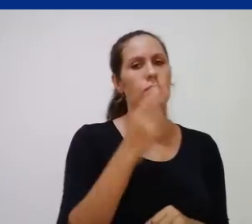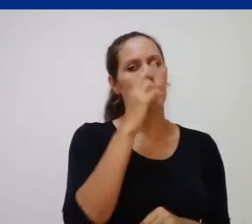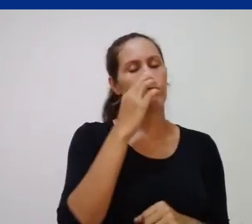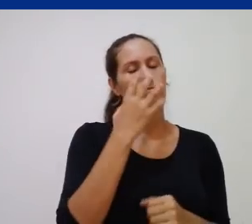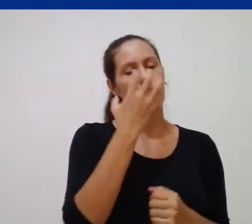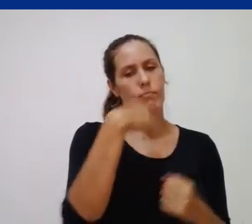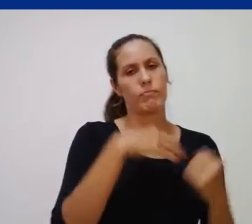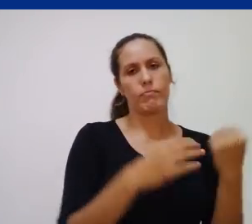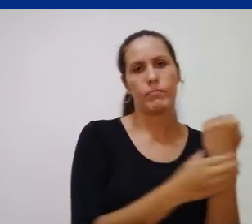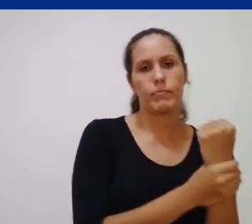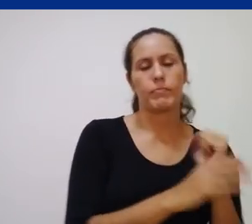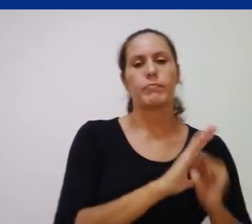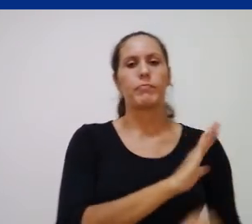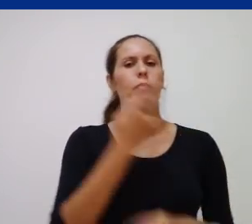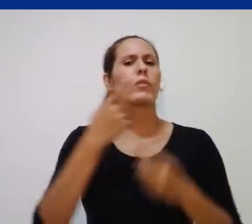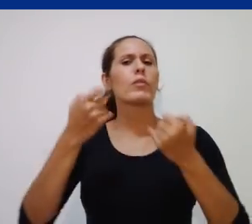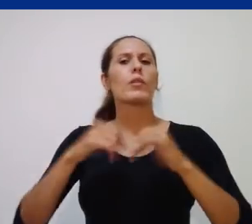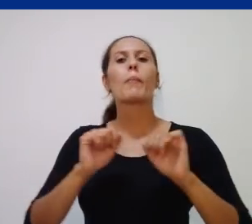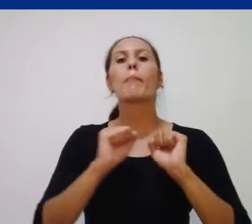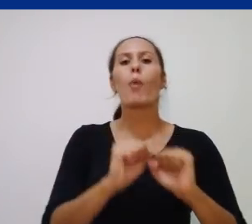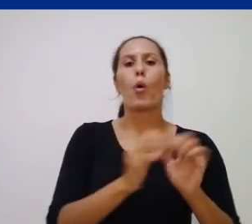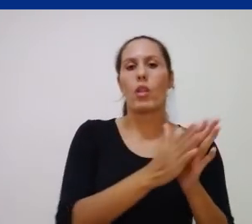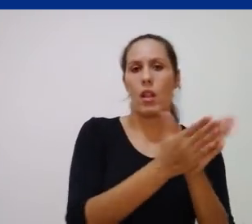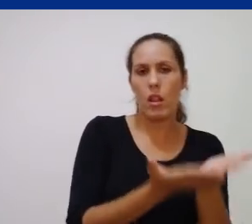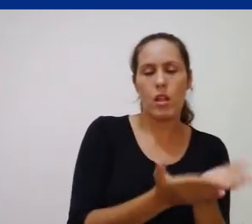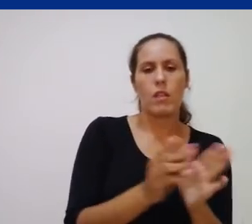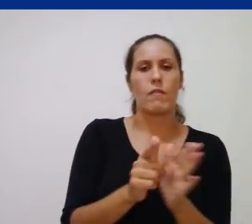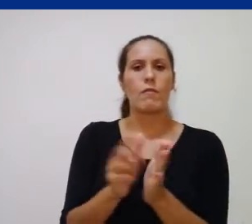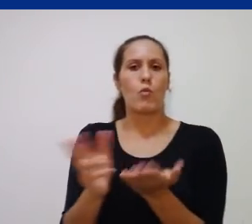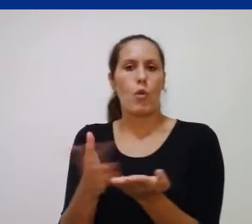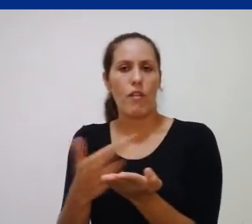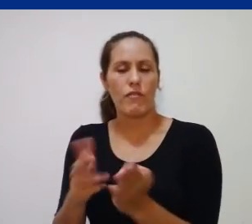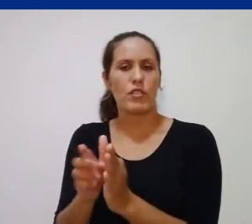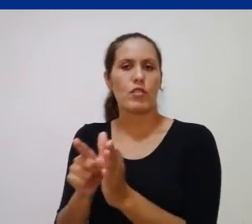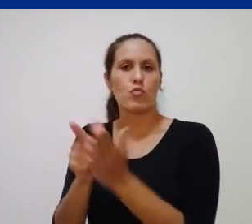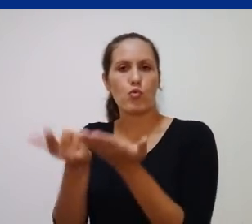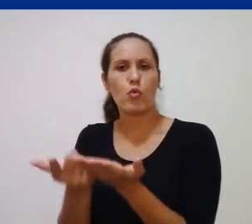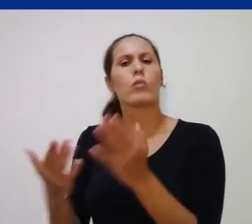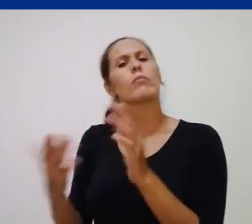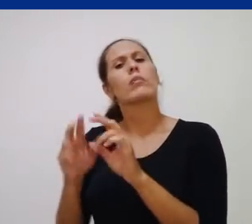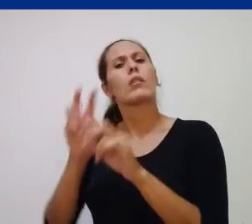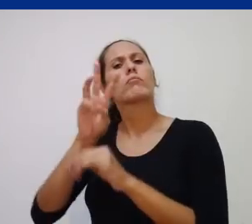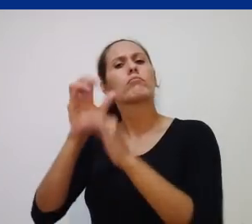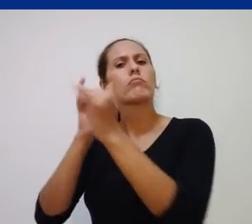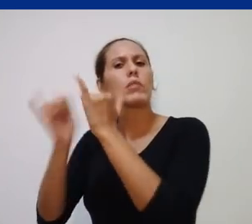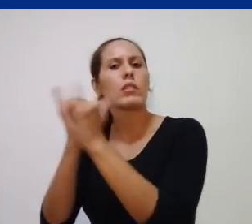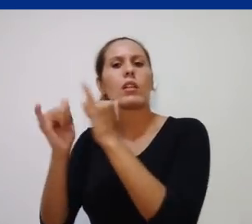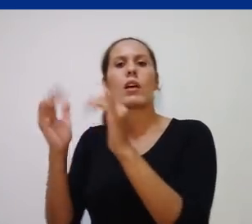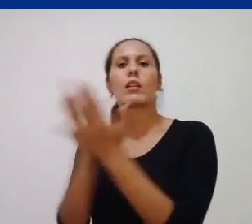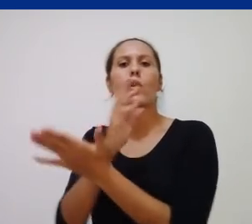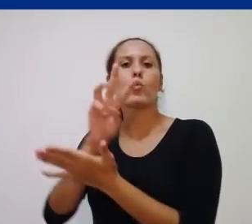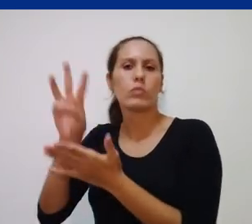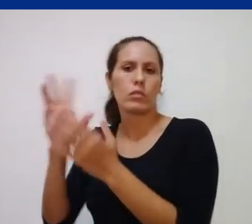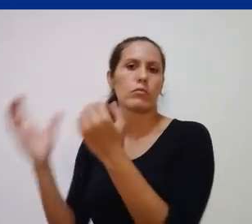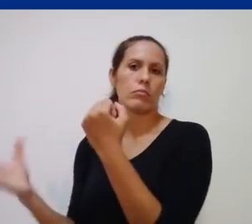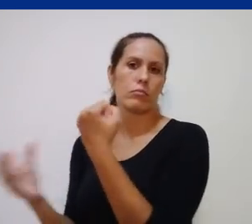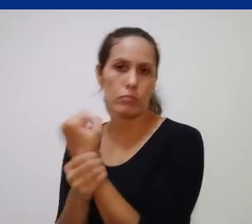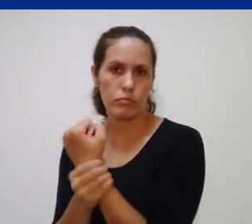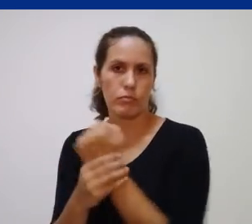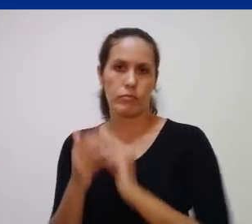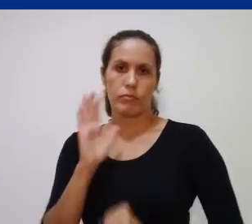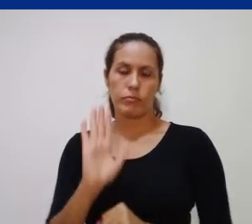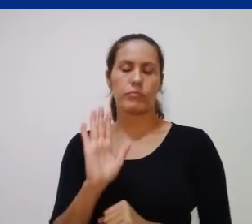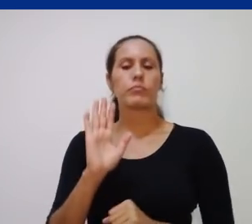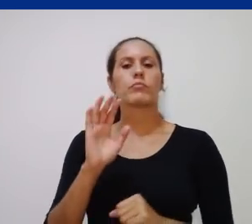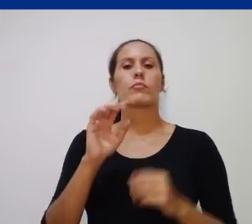livros, revistas, jornais e até na própria internet em sites de confiança, não é verdade? Então a pesquisa documental é